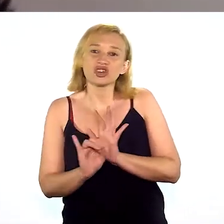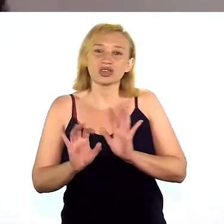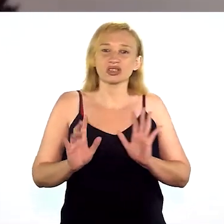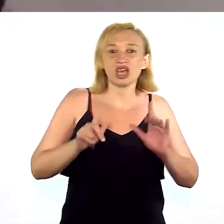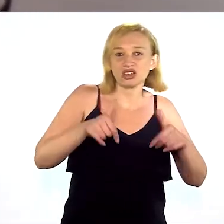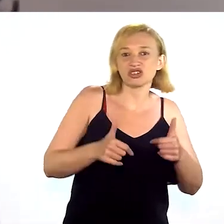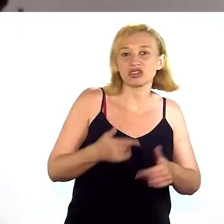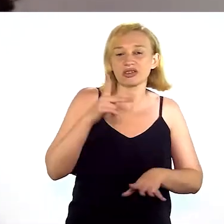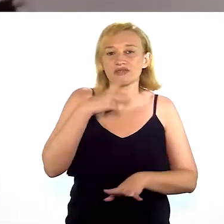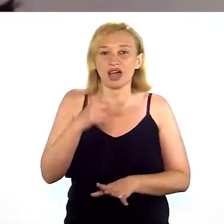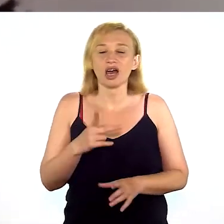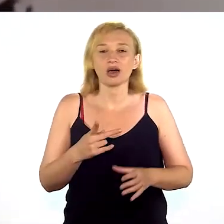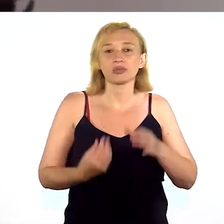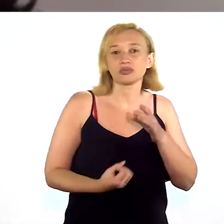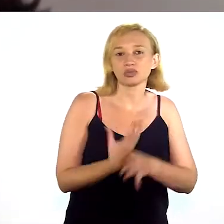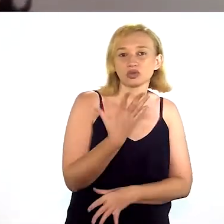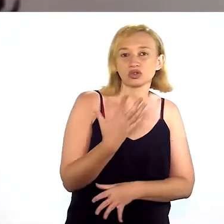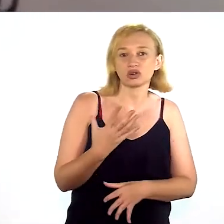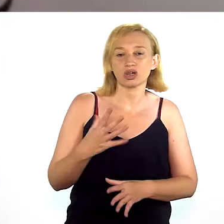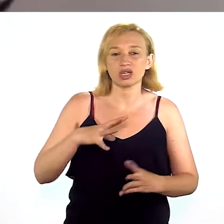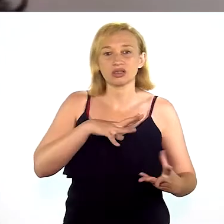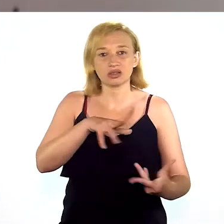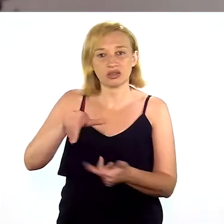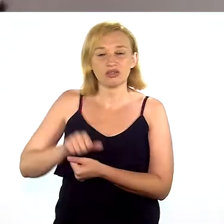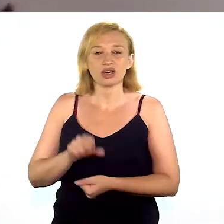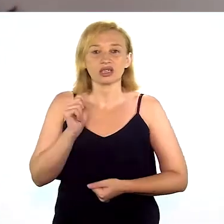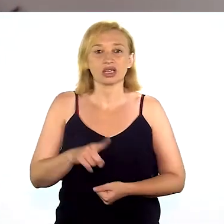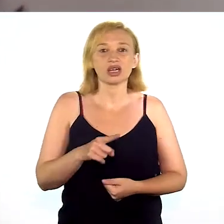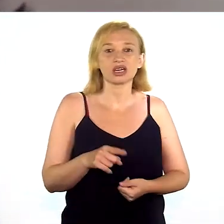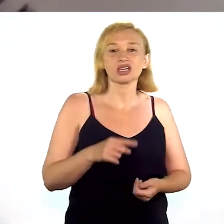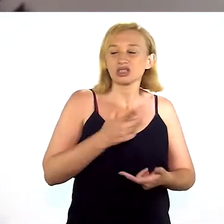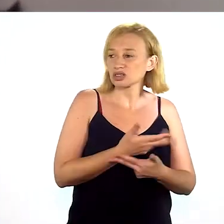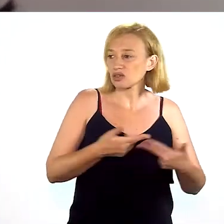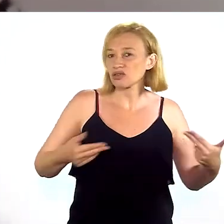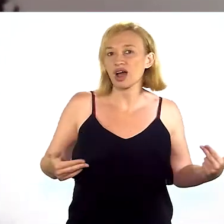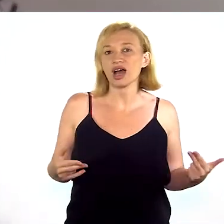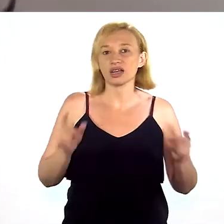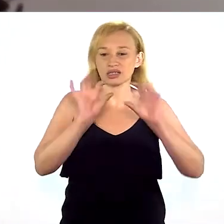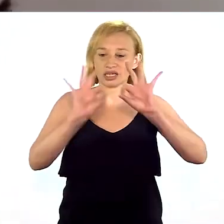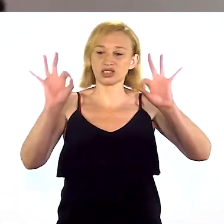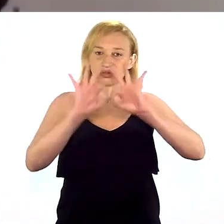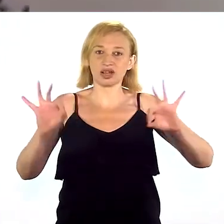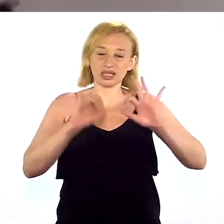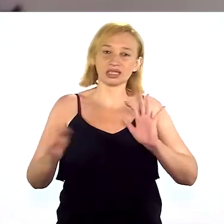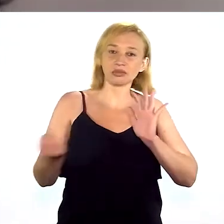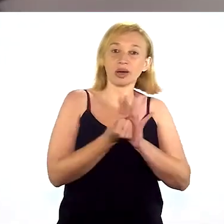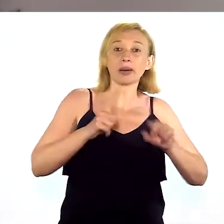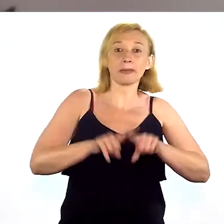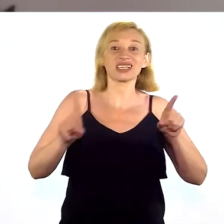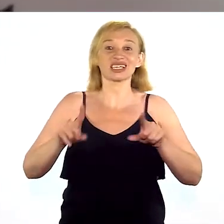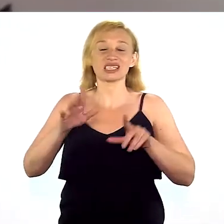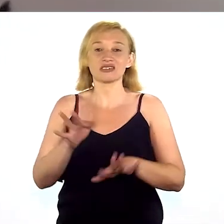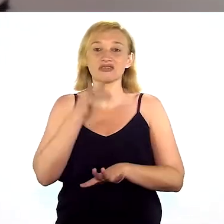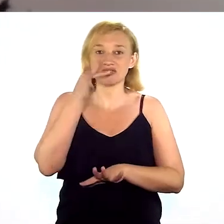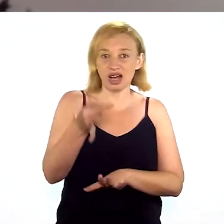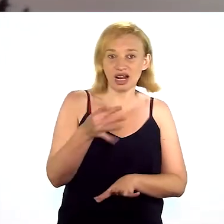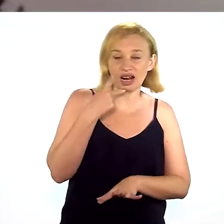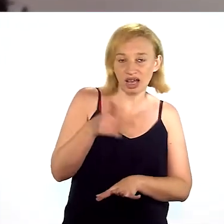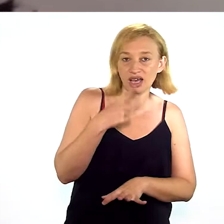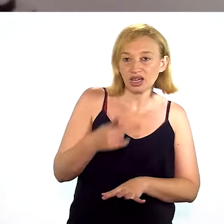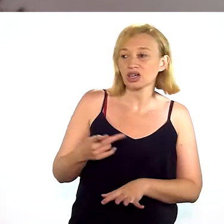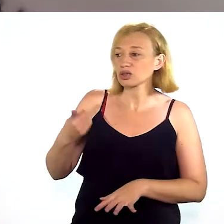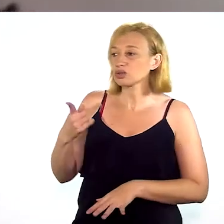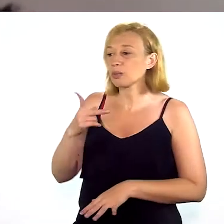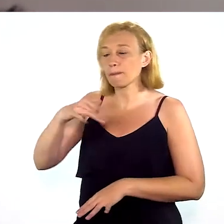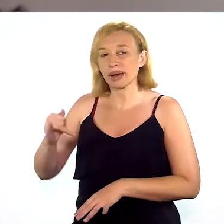desse jeito de falar. Por isso que ele constrói esses universos, né? Então, assim, são muitos os trechos que me marcam, mas essa